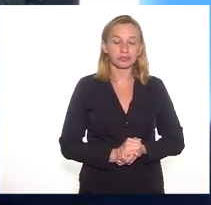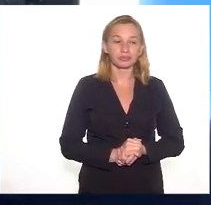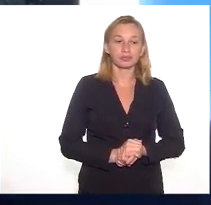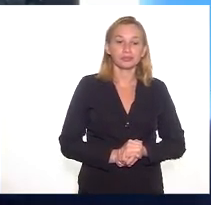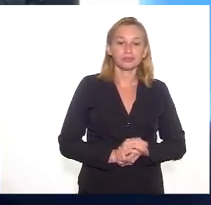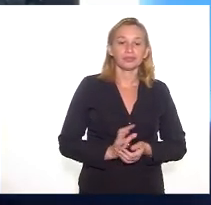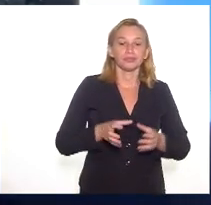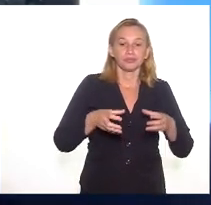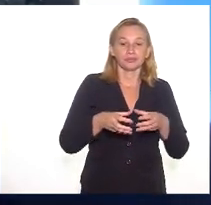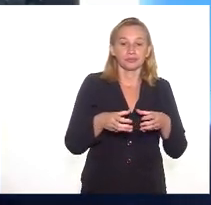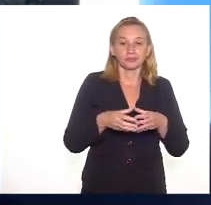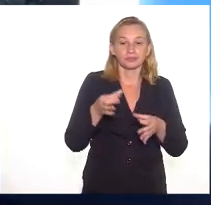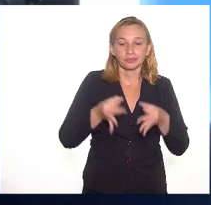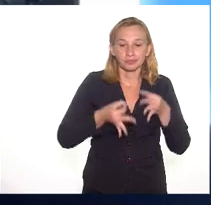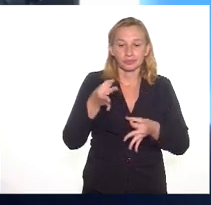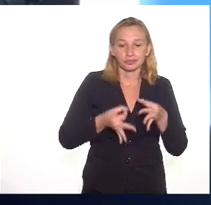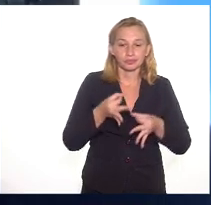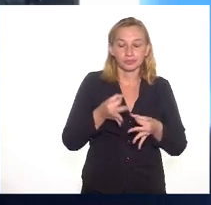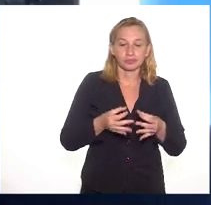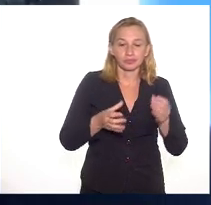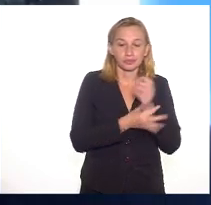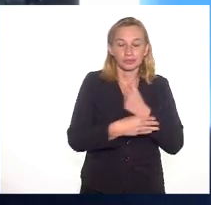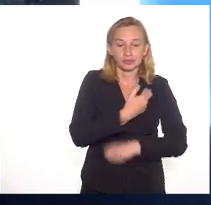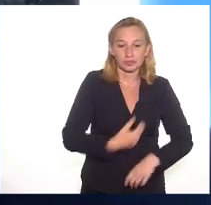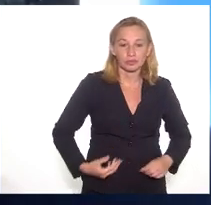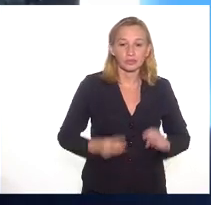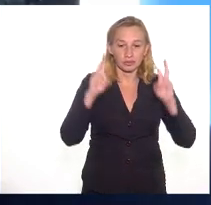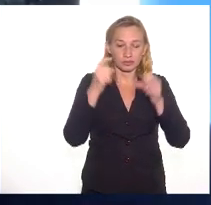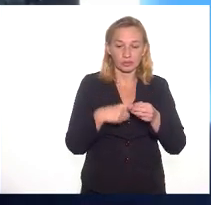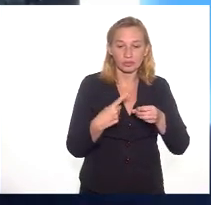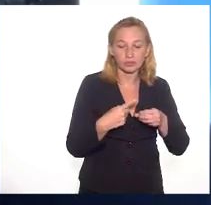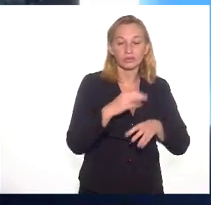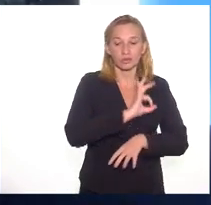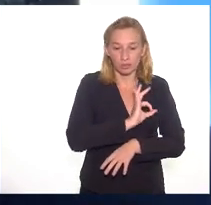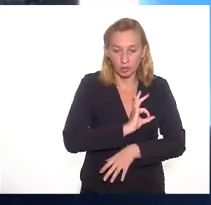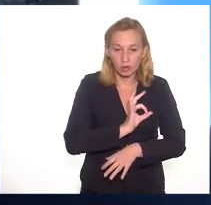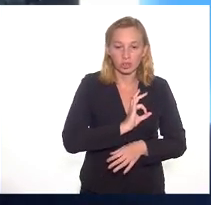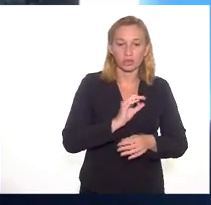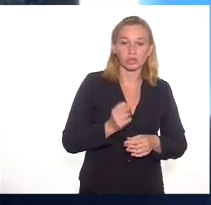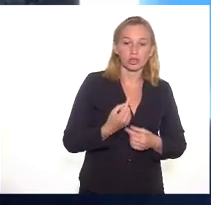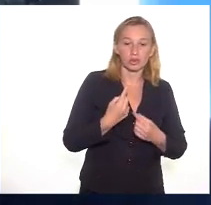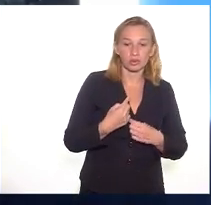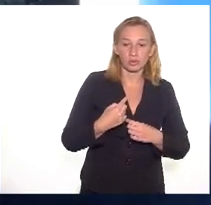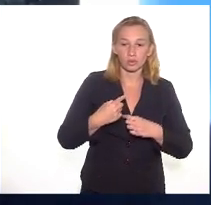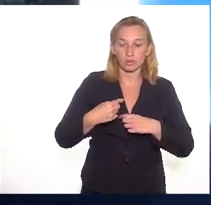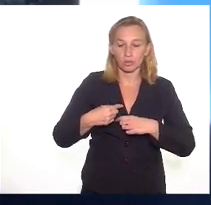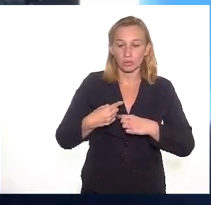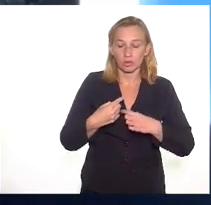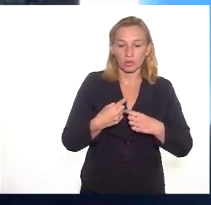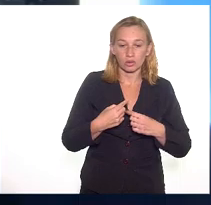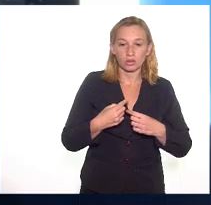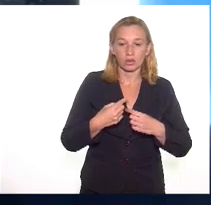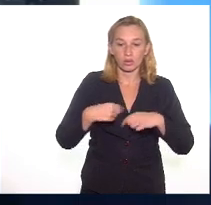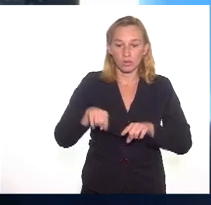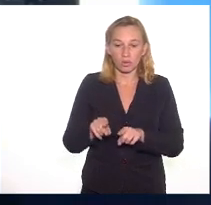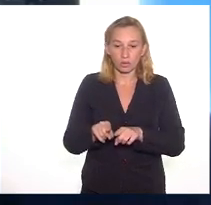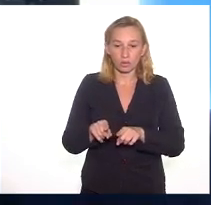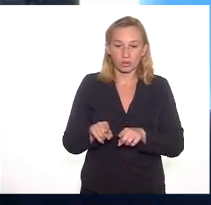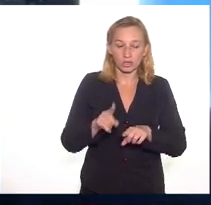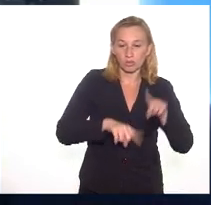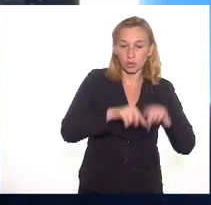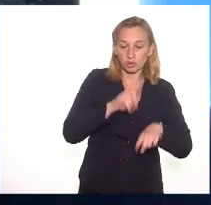das comissões de Constituição e Justiça, de Segurança Pública, de Assuntos de Polícia, para prevenir combater pirataria no Estado do Rio